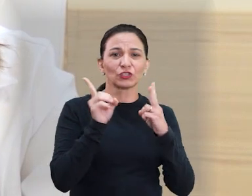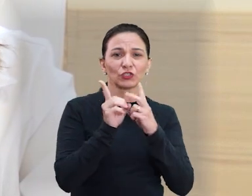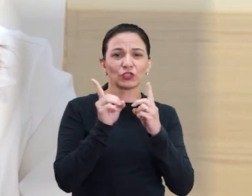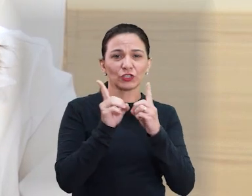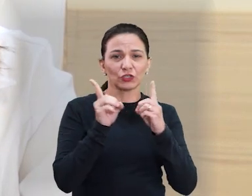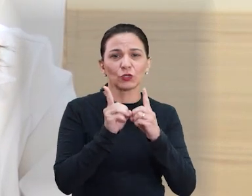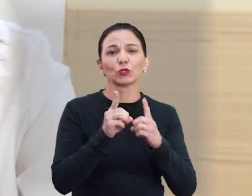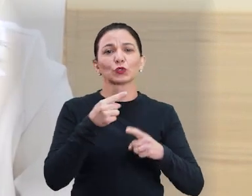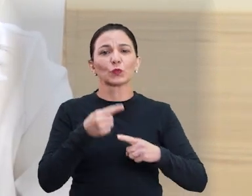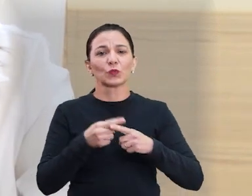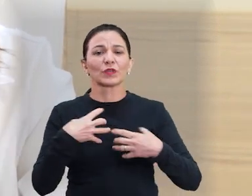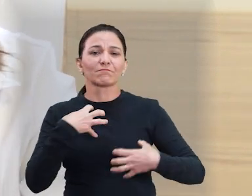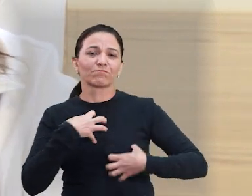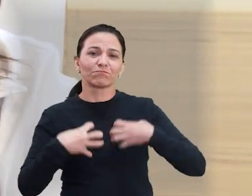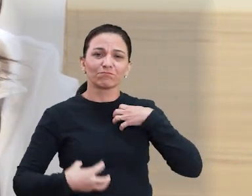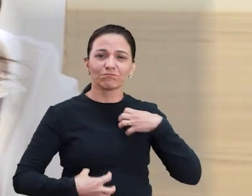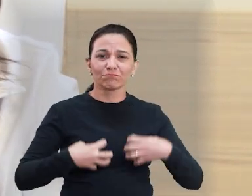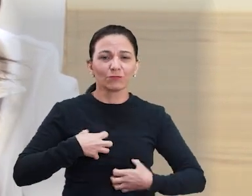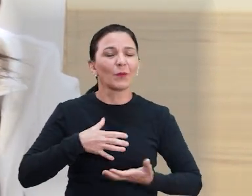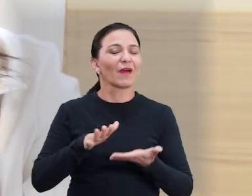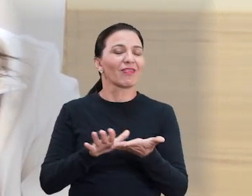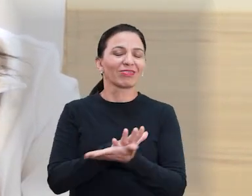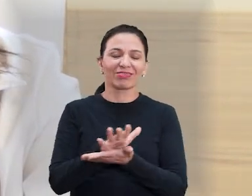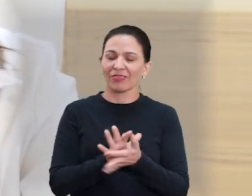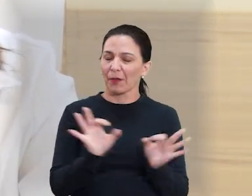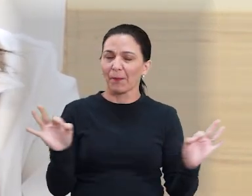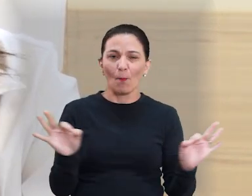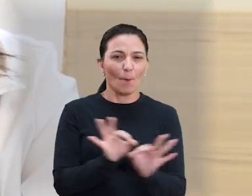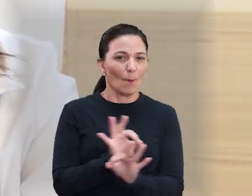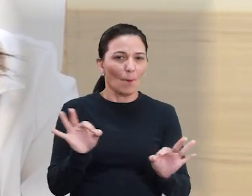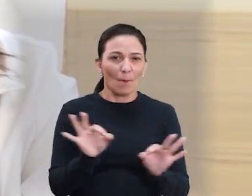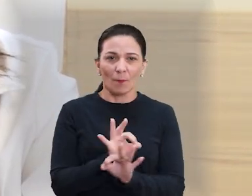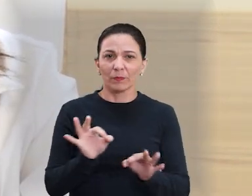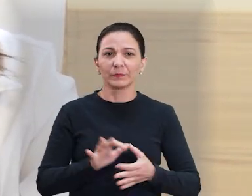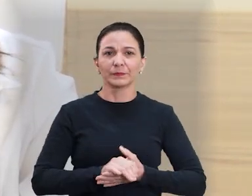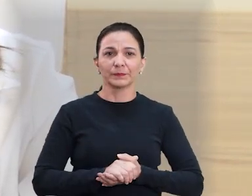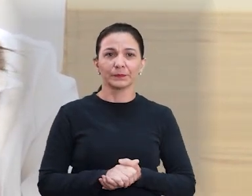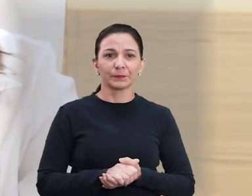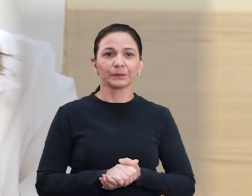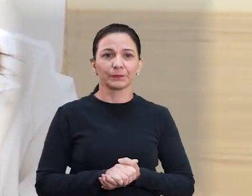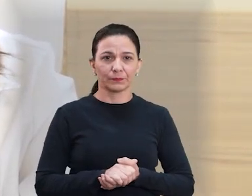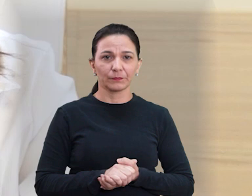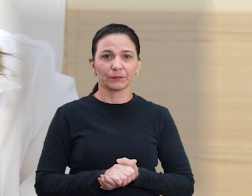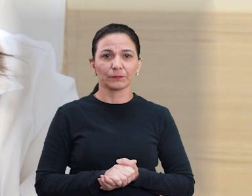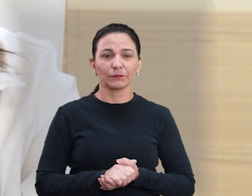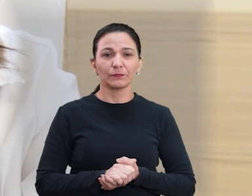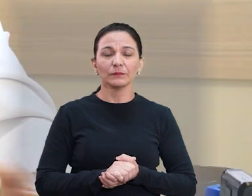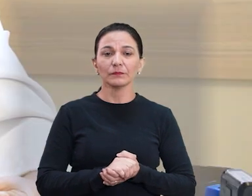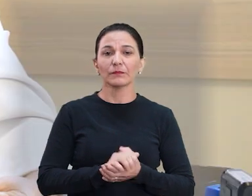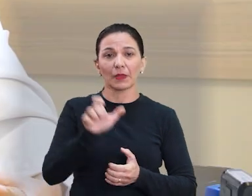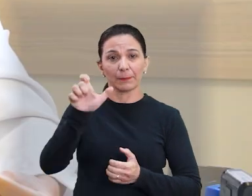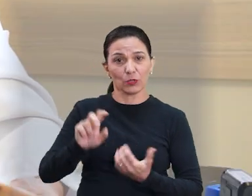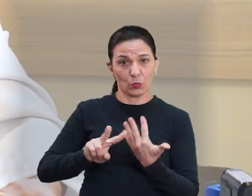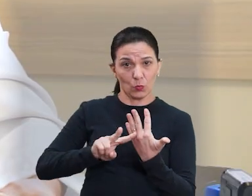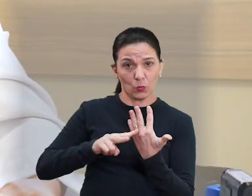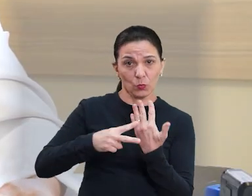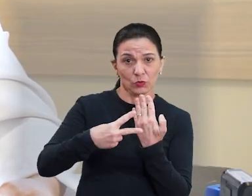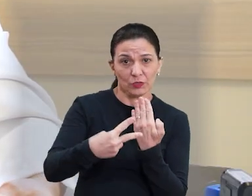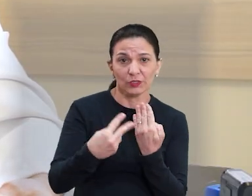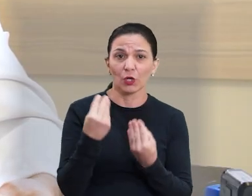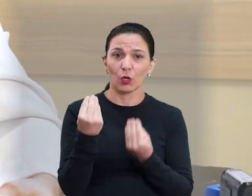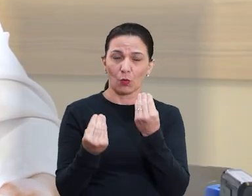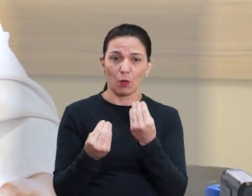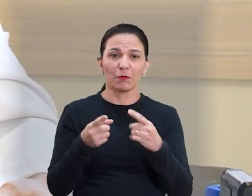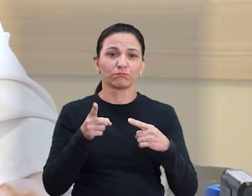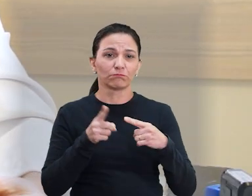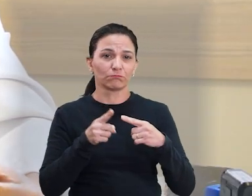afere a pressão e vê que tá com pressão alta então a maioria dos casos a pessoa não tem sintoma nenhum Quais são as consequências